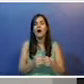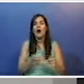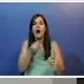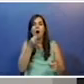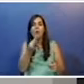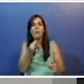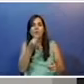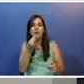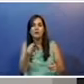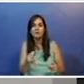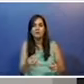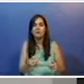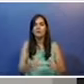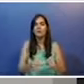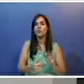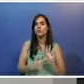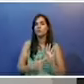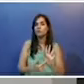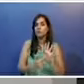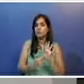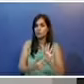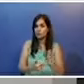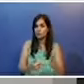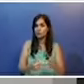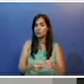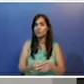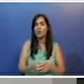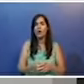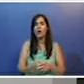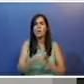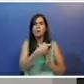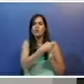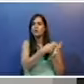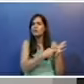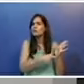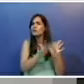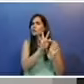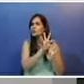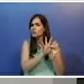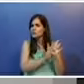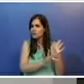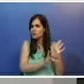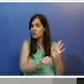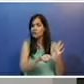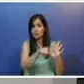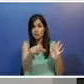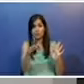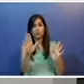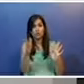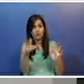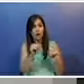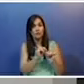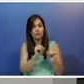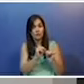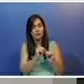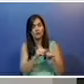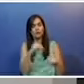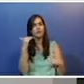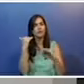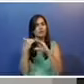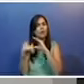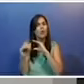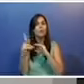argumentação, texto argumentativo expositivo, produção de texto, onde vocês com certeza já até elaboraram a produção de texto, já